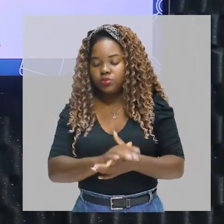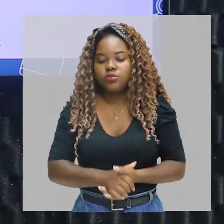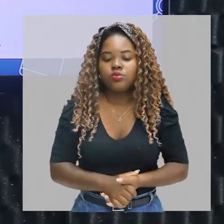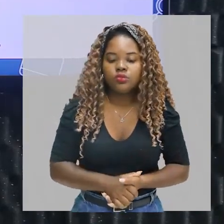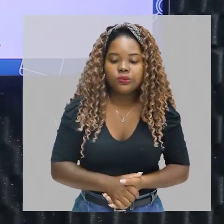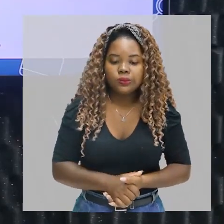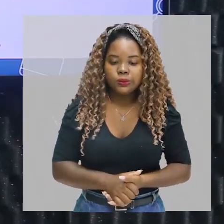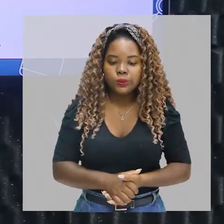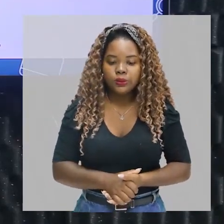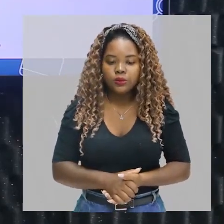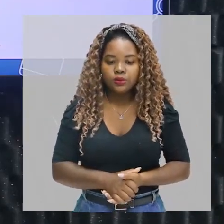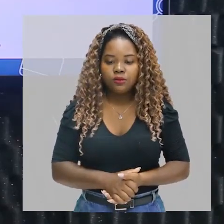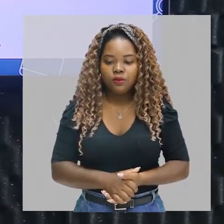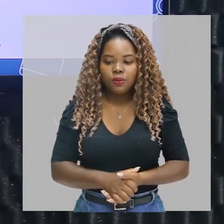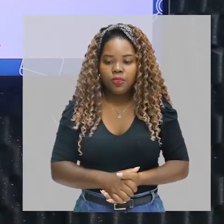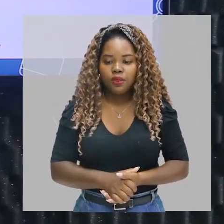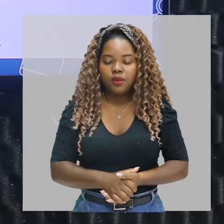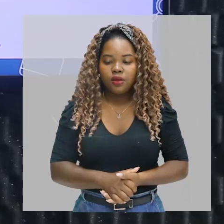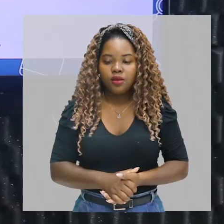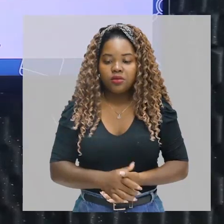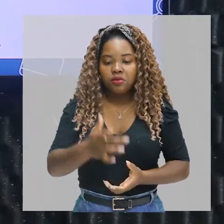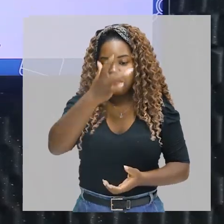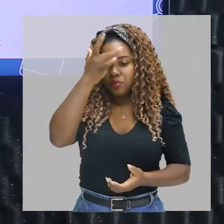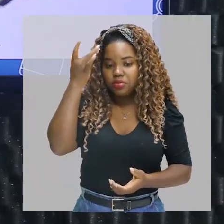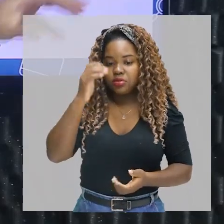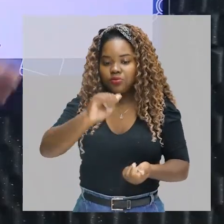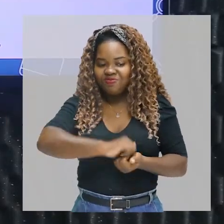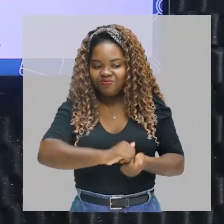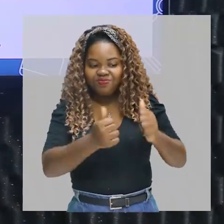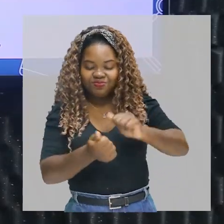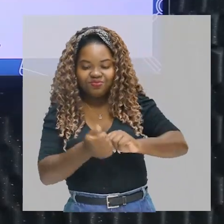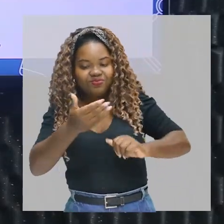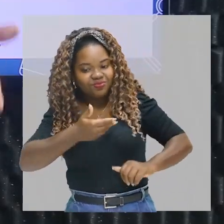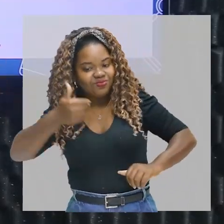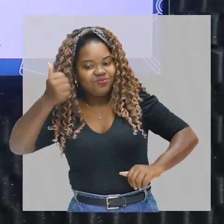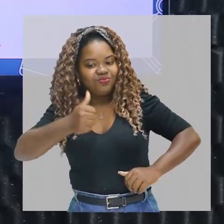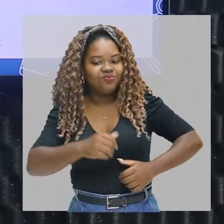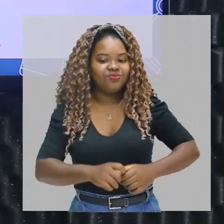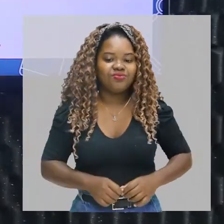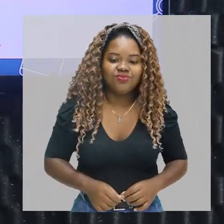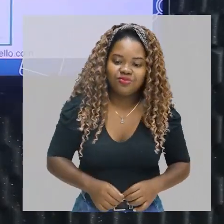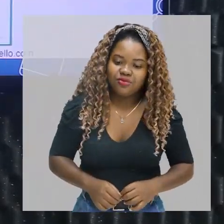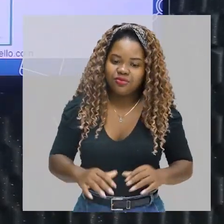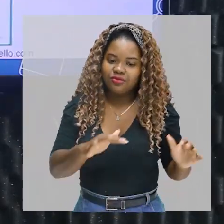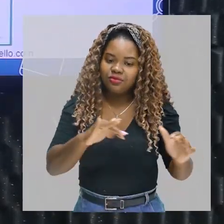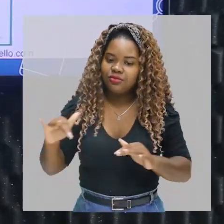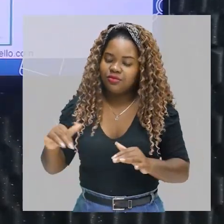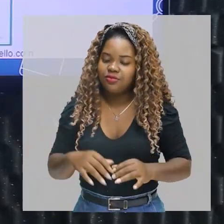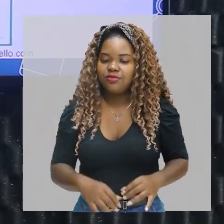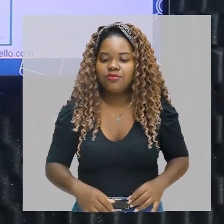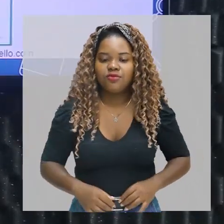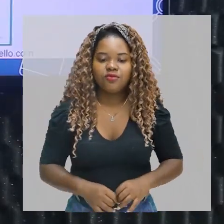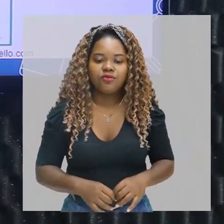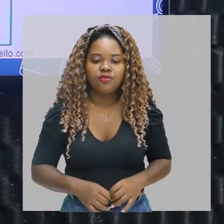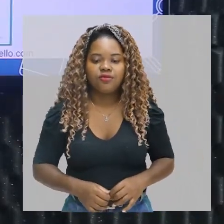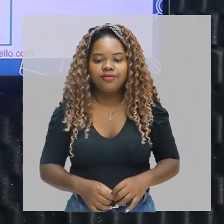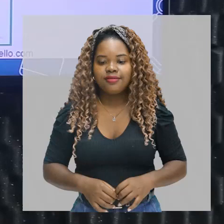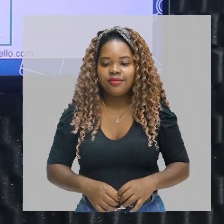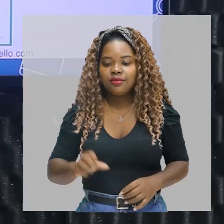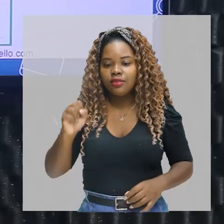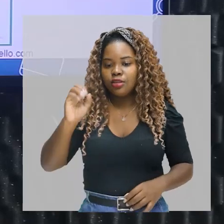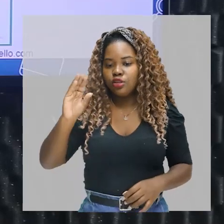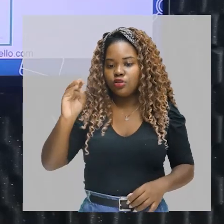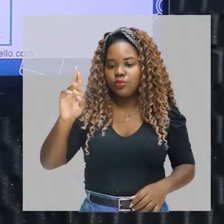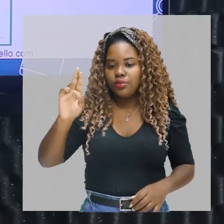a aptidão tende a subir. O indivíduo tende a se adaptar e melhorar o seu rendimento. Princípio